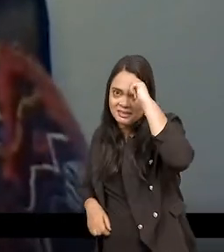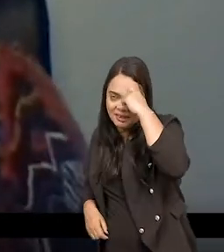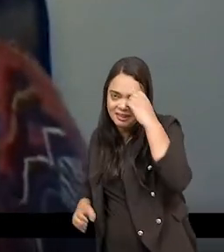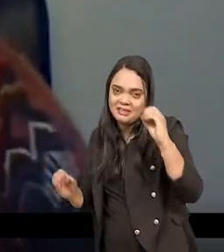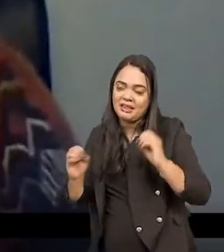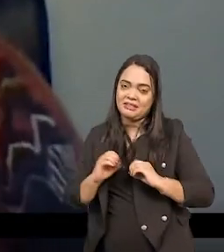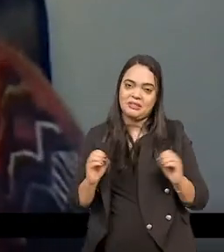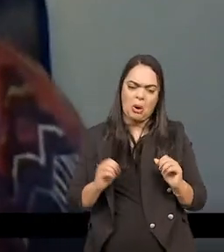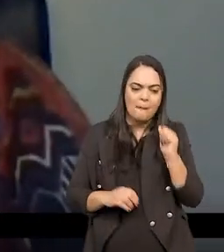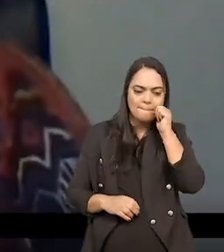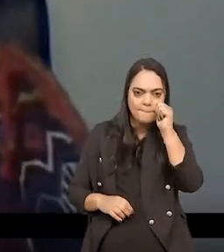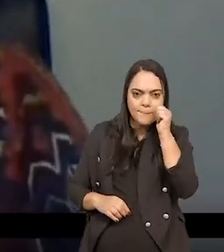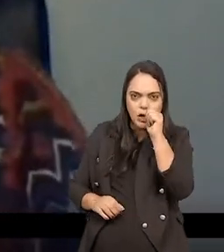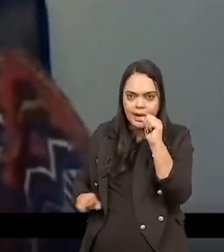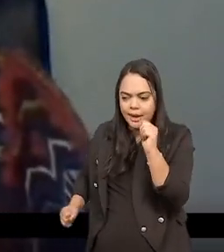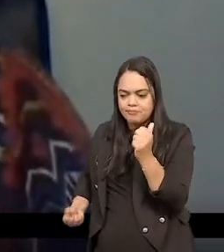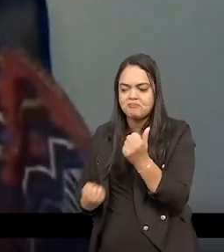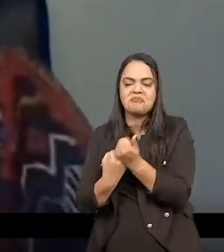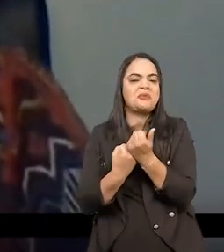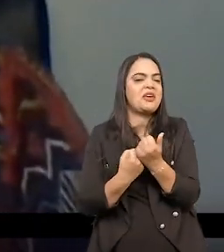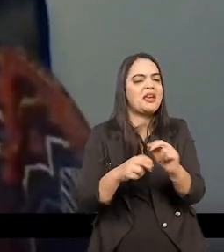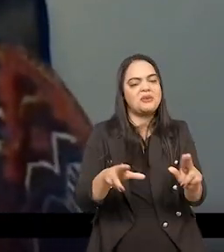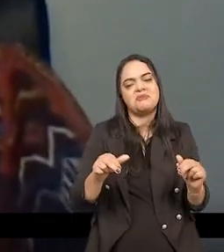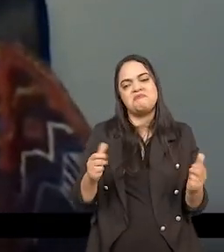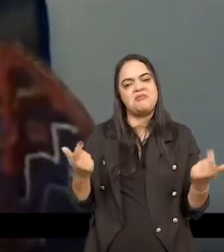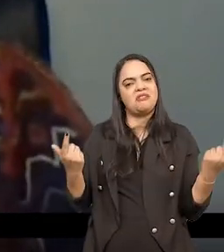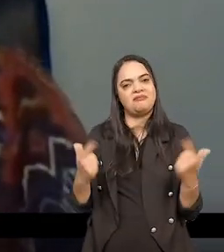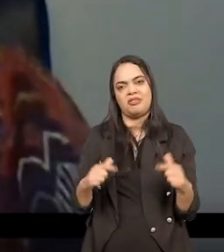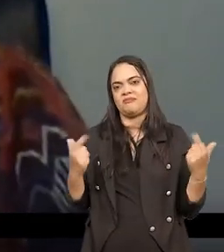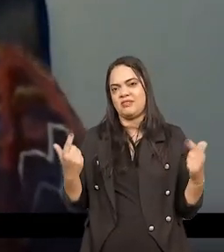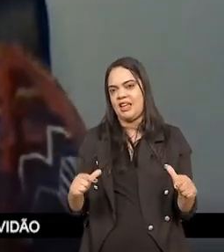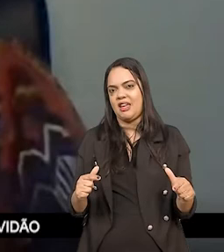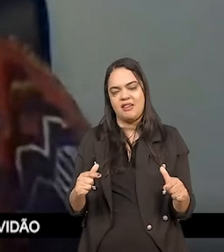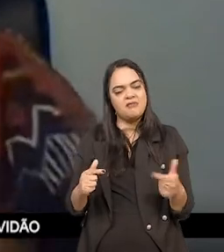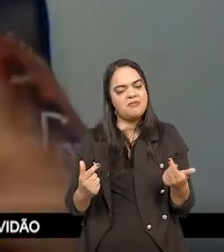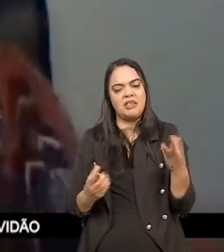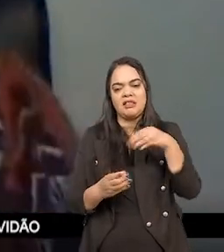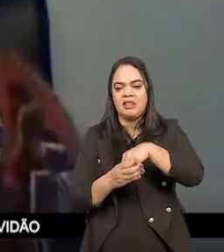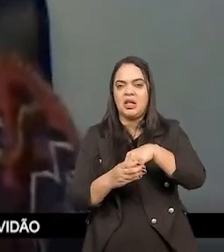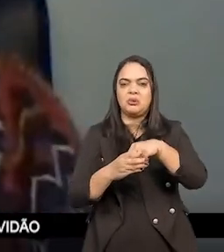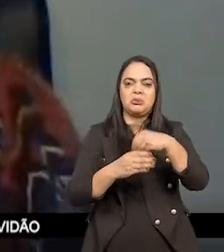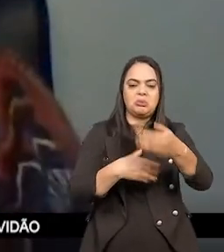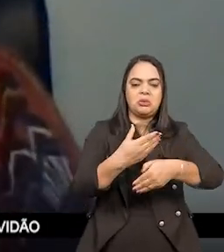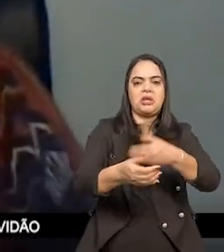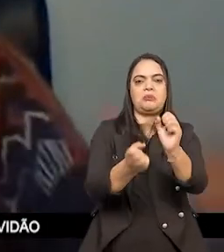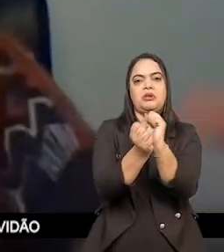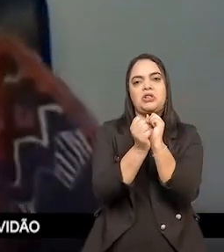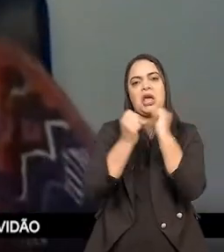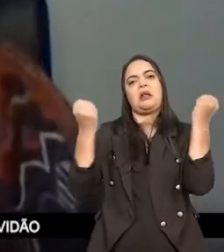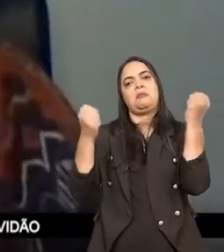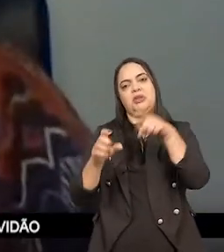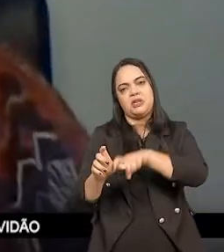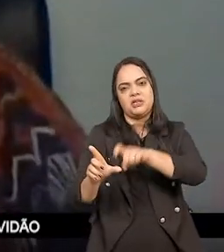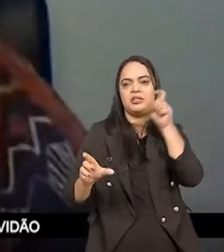nunca foi uma pauta desses processos de abolição, ou mesmo vamos pensar de independência, ou